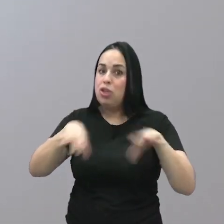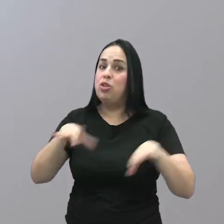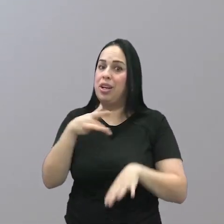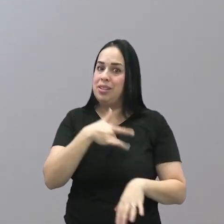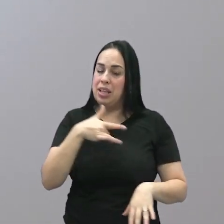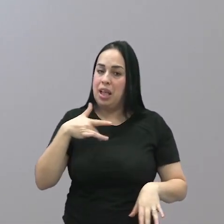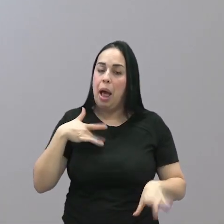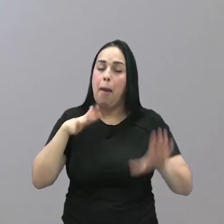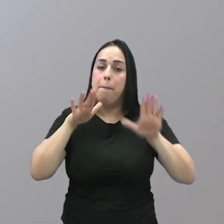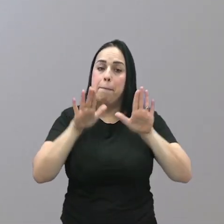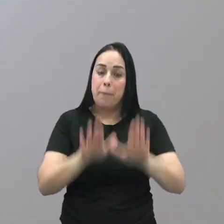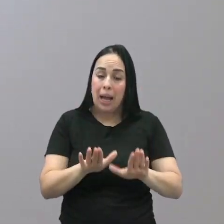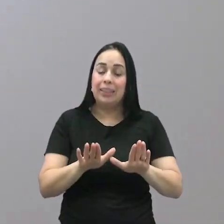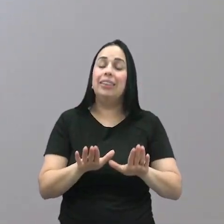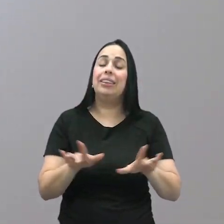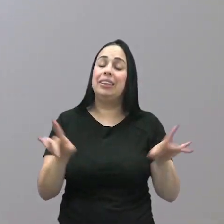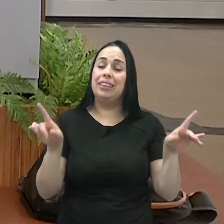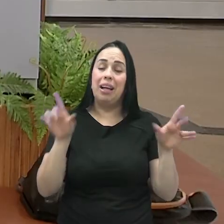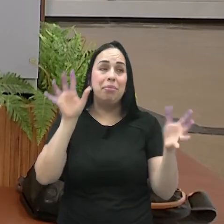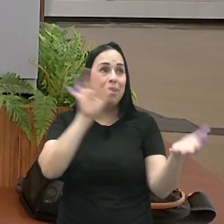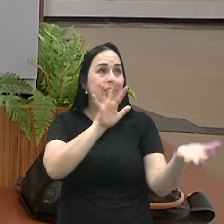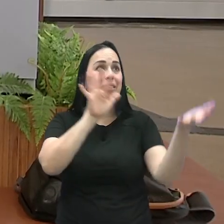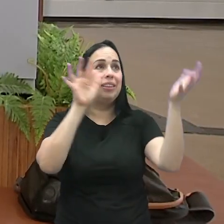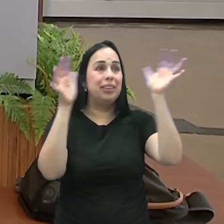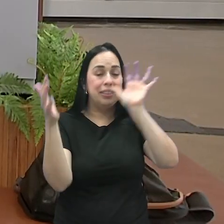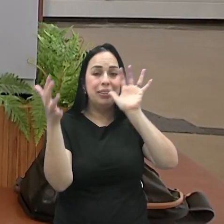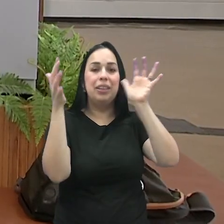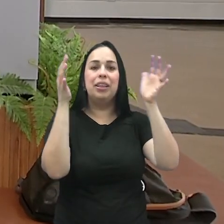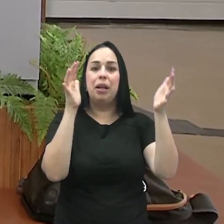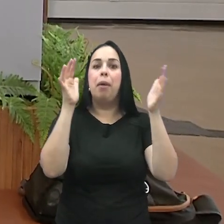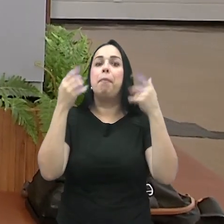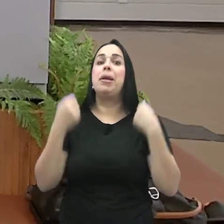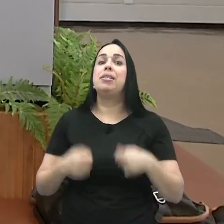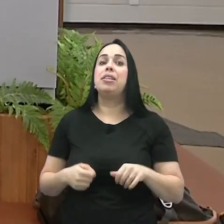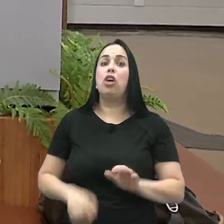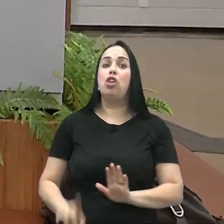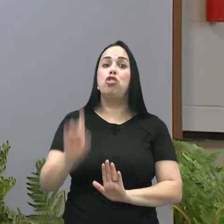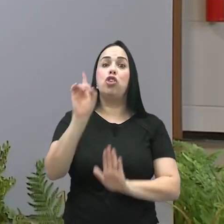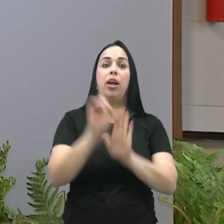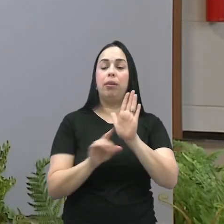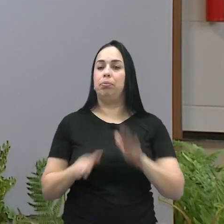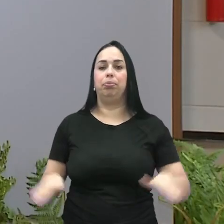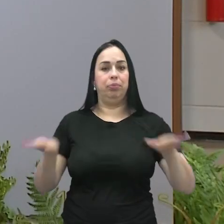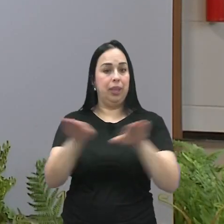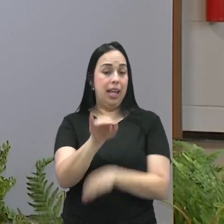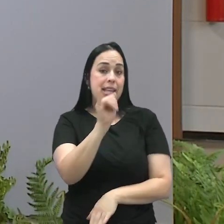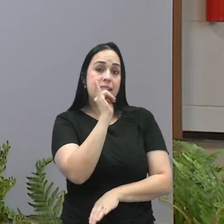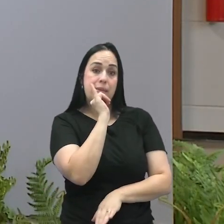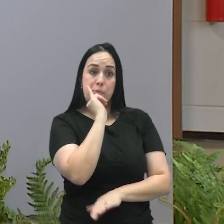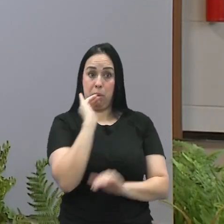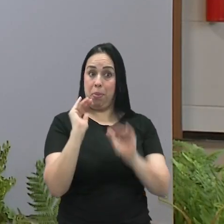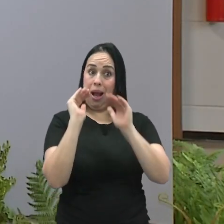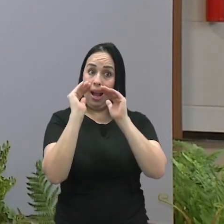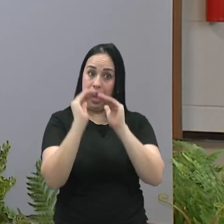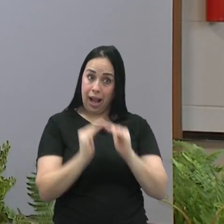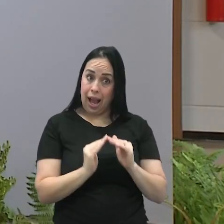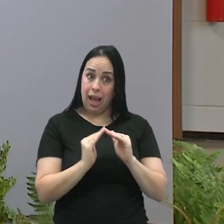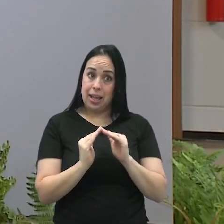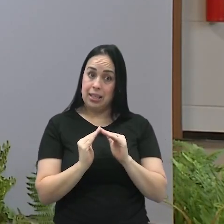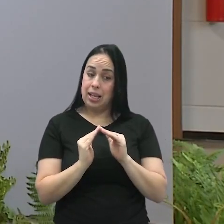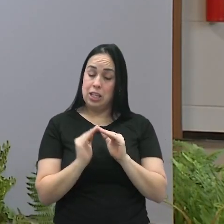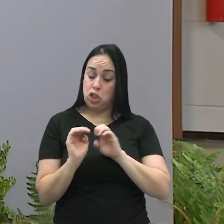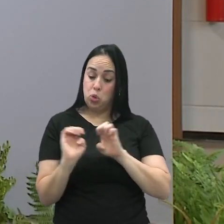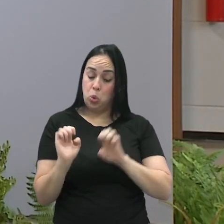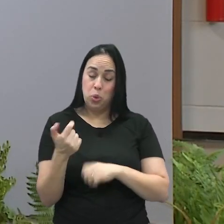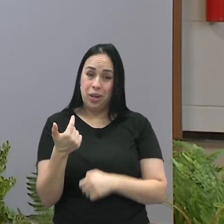sociólogo destaca que a desigualdade climática exige uma luta por direitos. Então, se eu moro numa casa, se eu moro num bairro que não